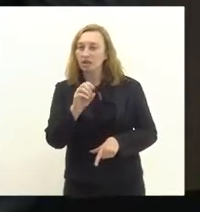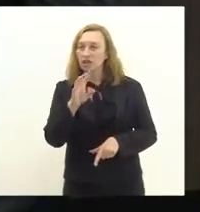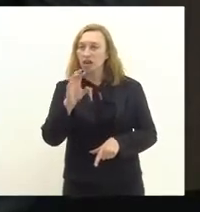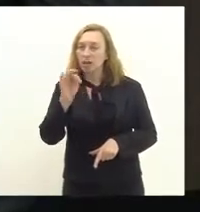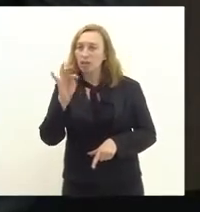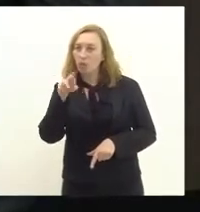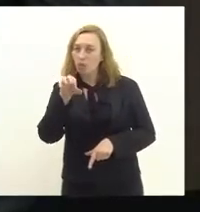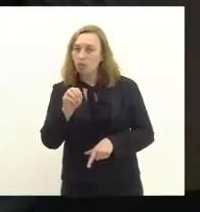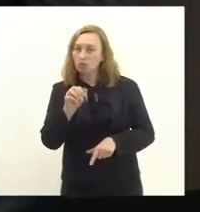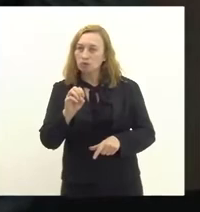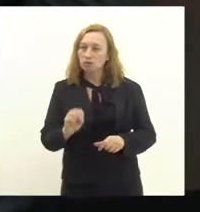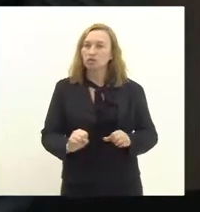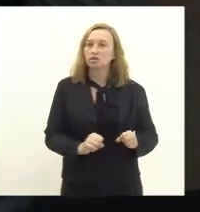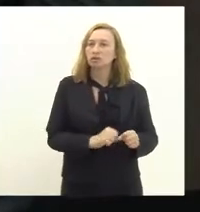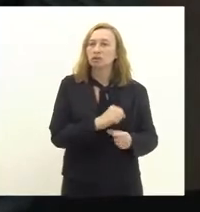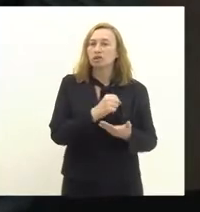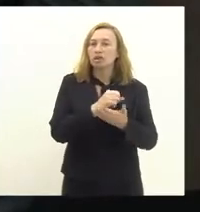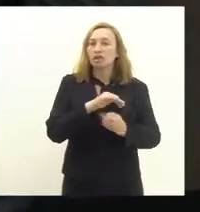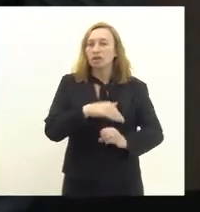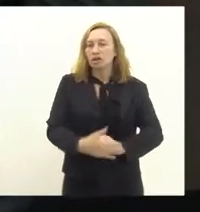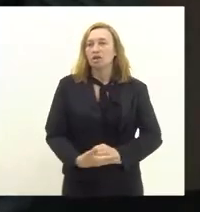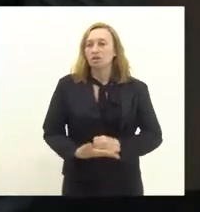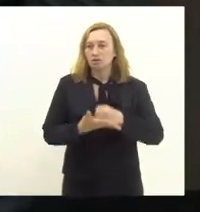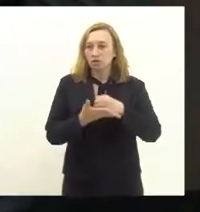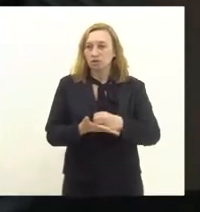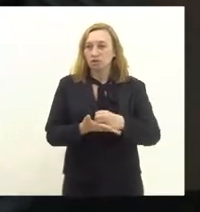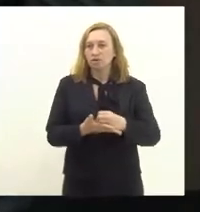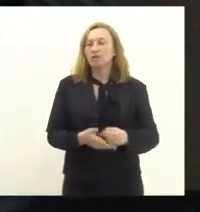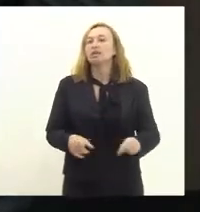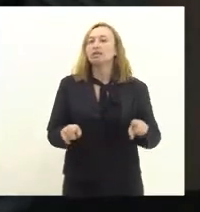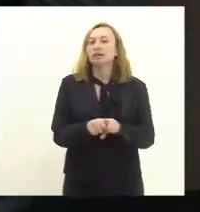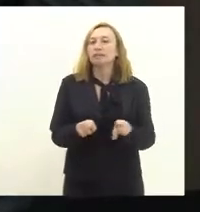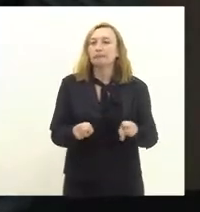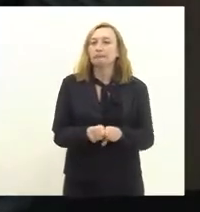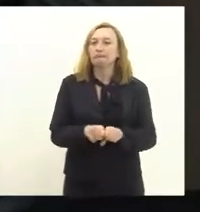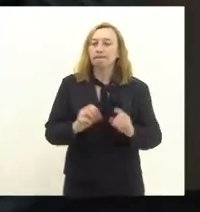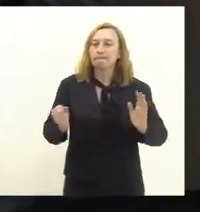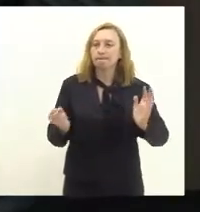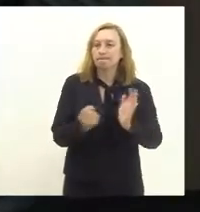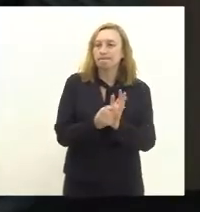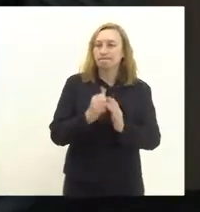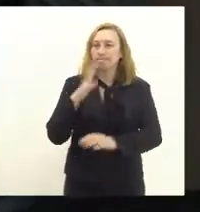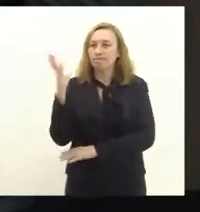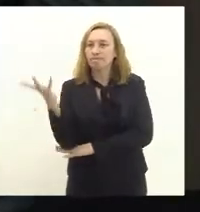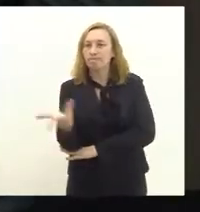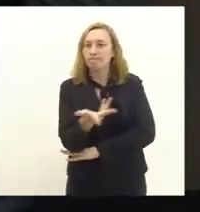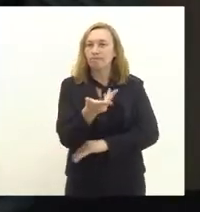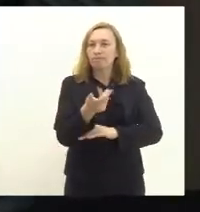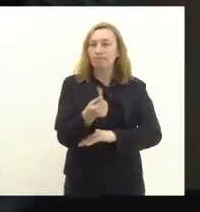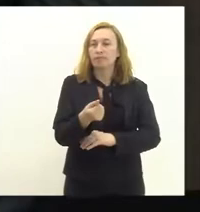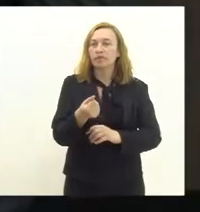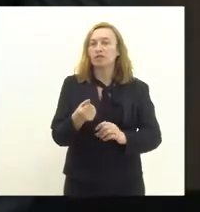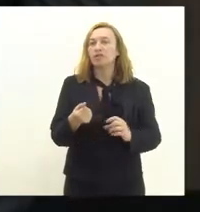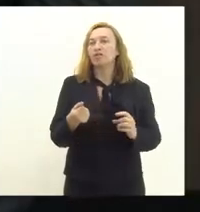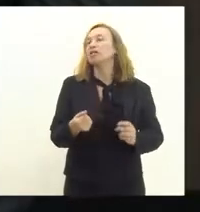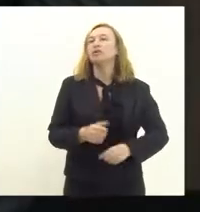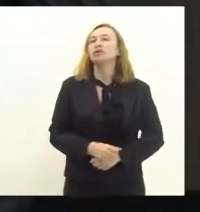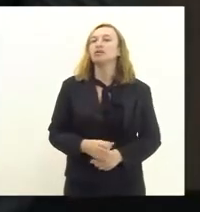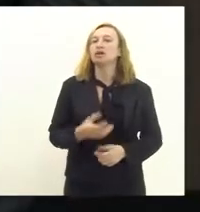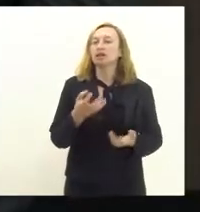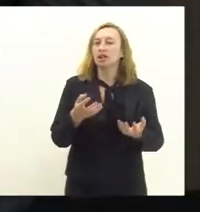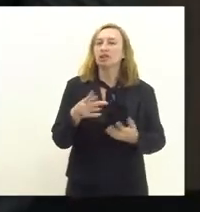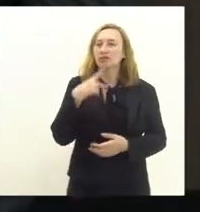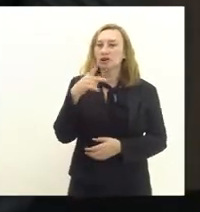potencial altíssimo de sustentabilidade. Além do grande impacto social, eu quero trazer à memória aqui a